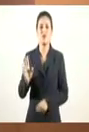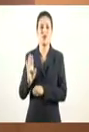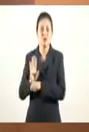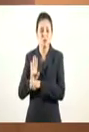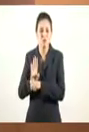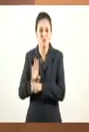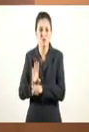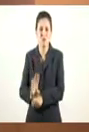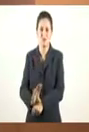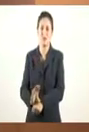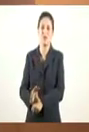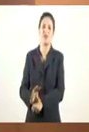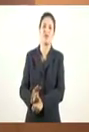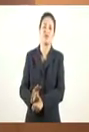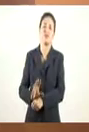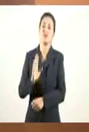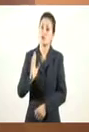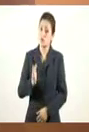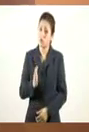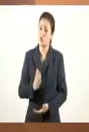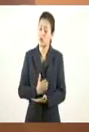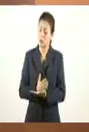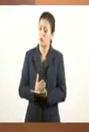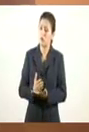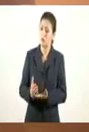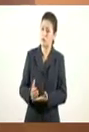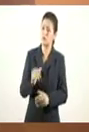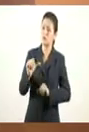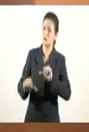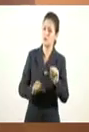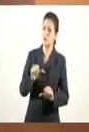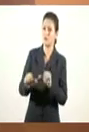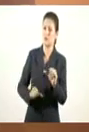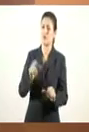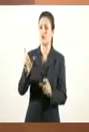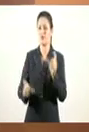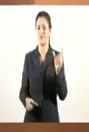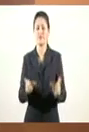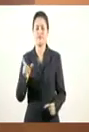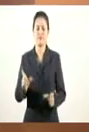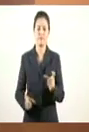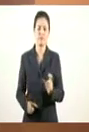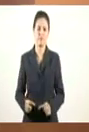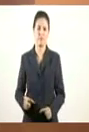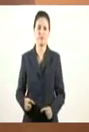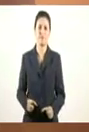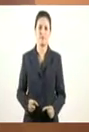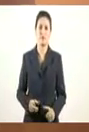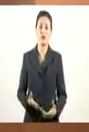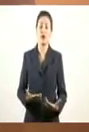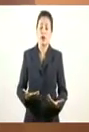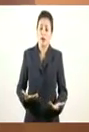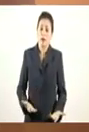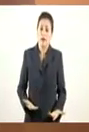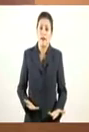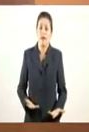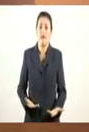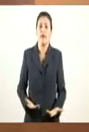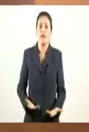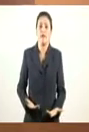estamos ajudando a começar a mudar essa realidade. É claro que estas ações, e aí